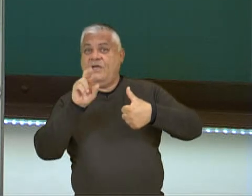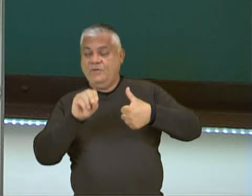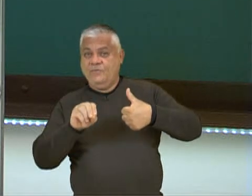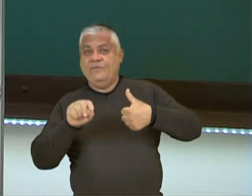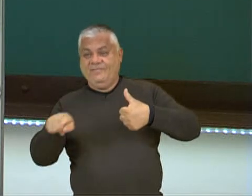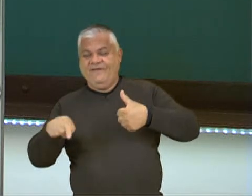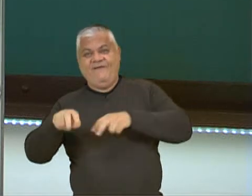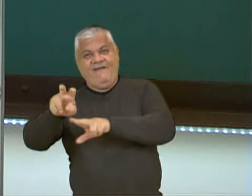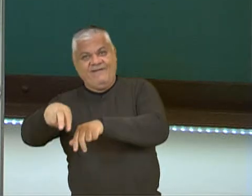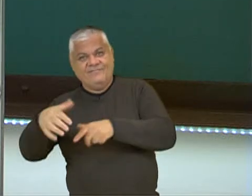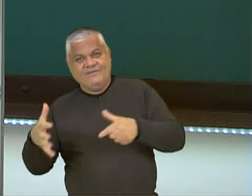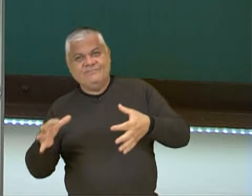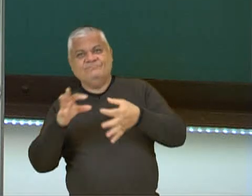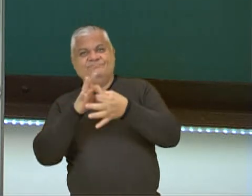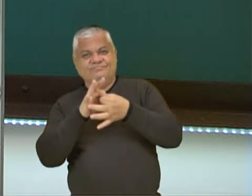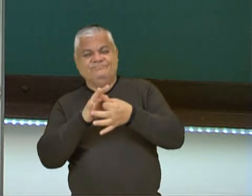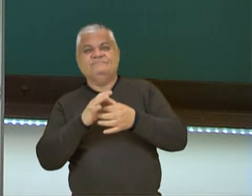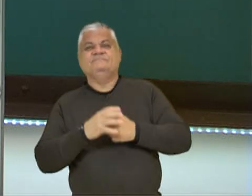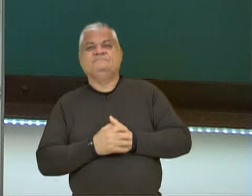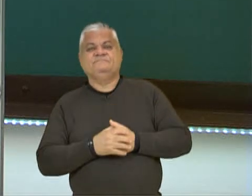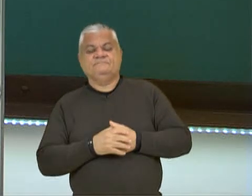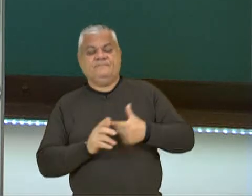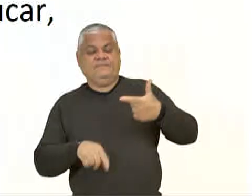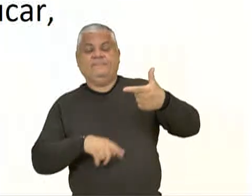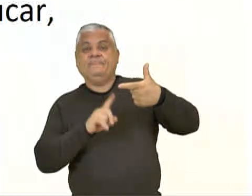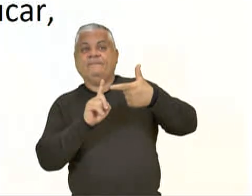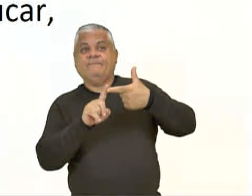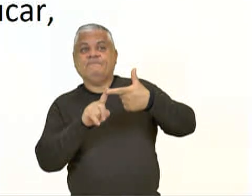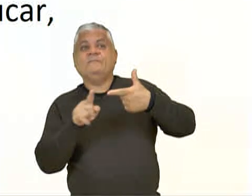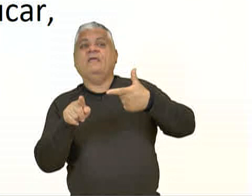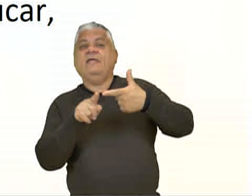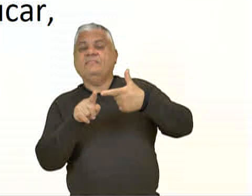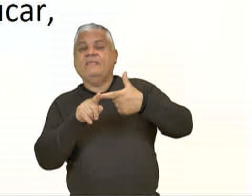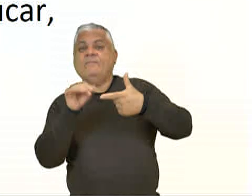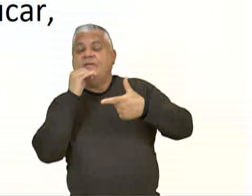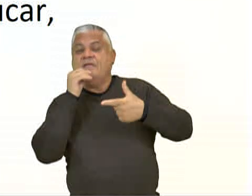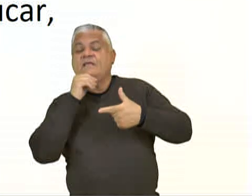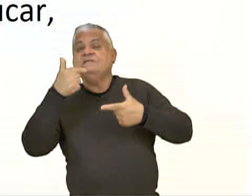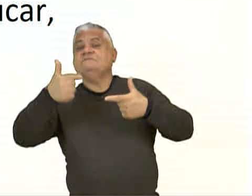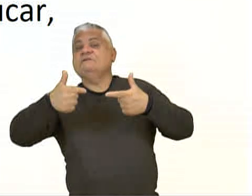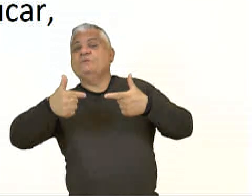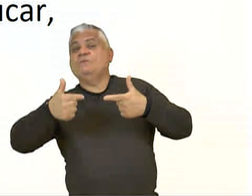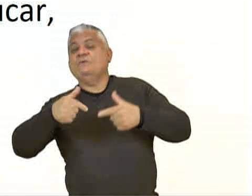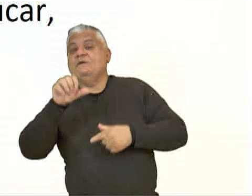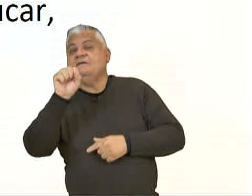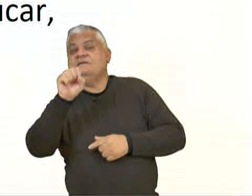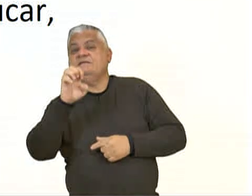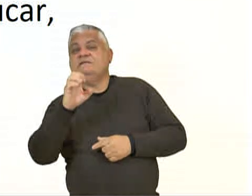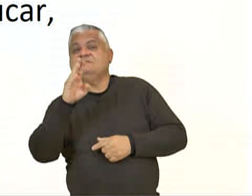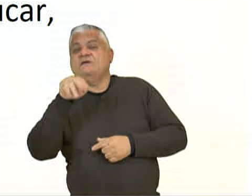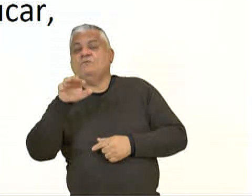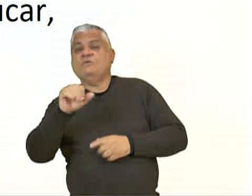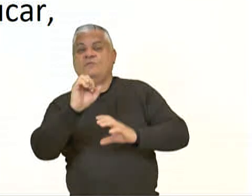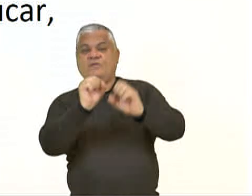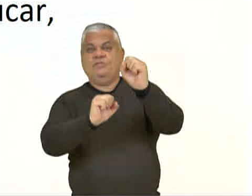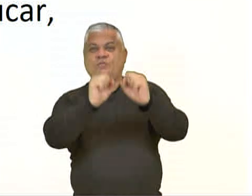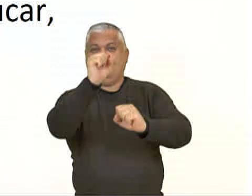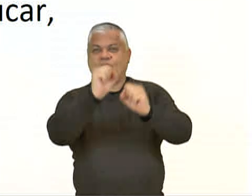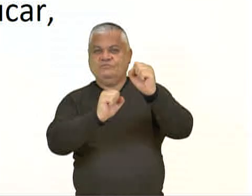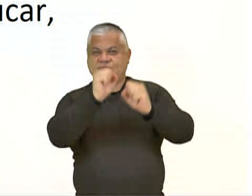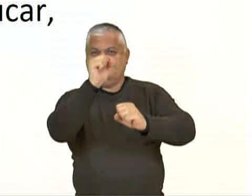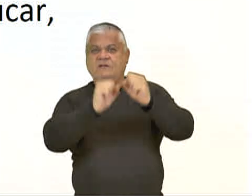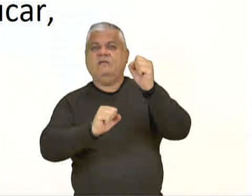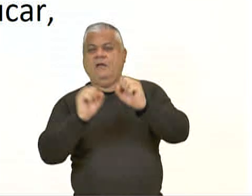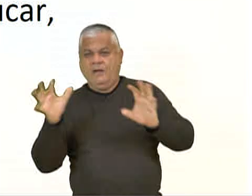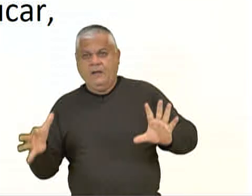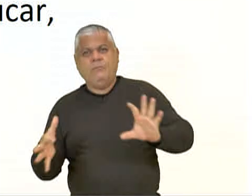faz parte desse setor, né? Também está ligado ali ao setor secundário, devido às agroindústrias e